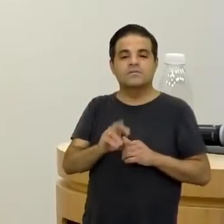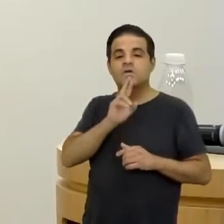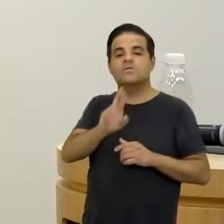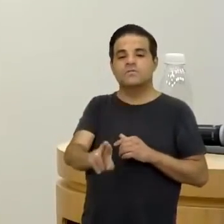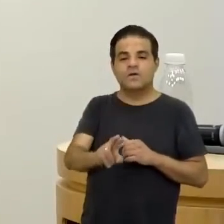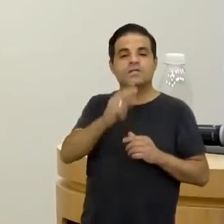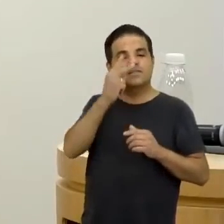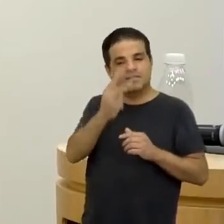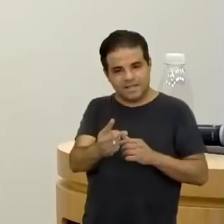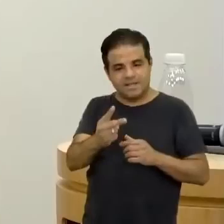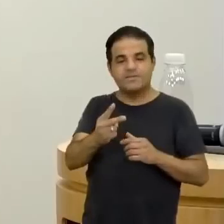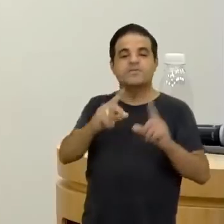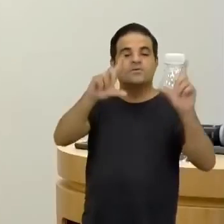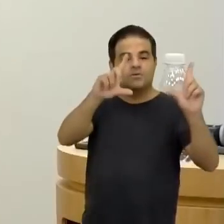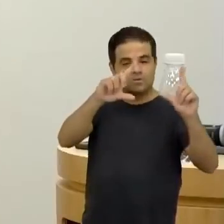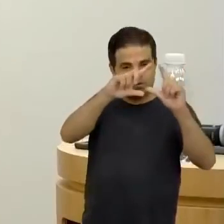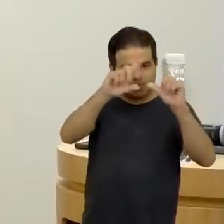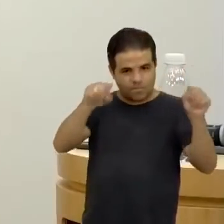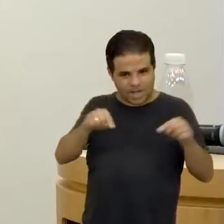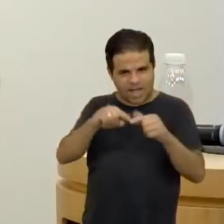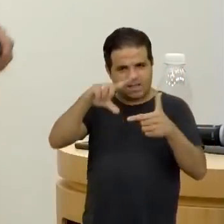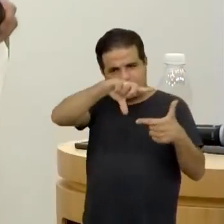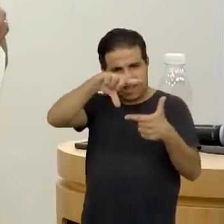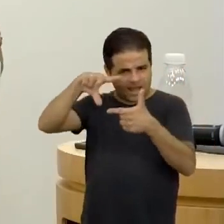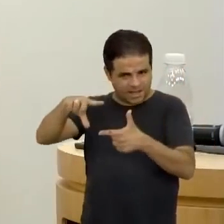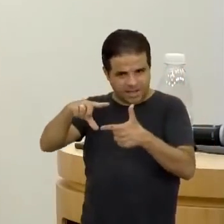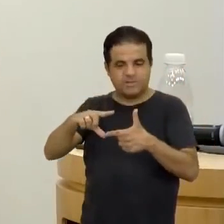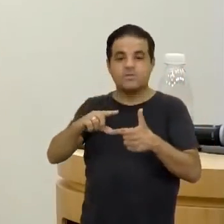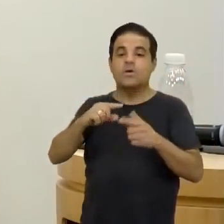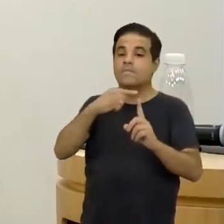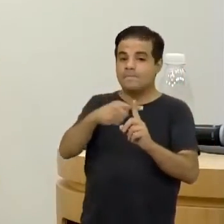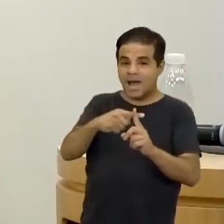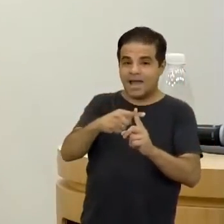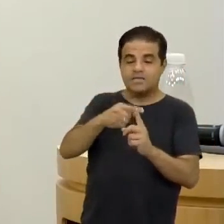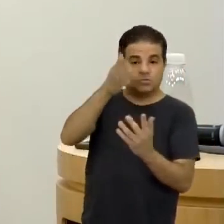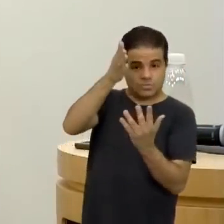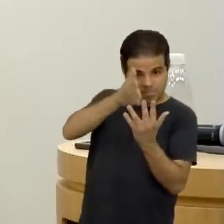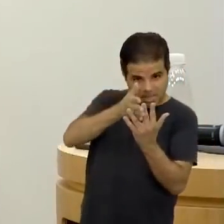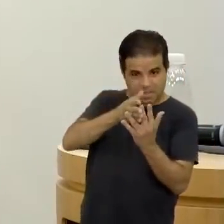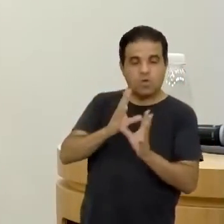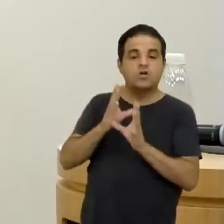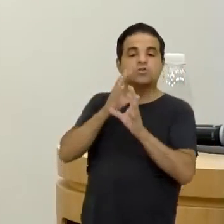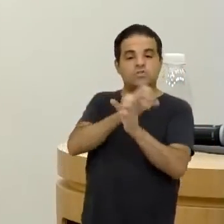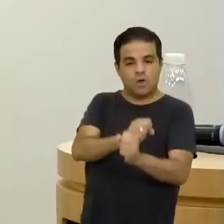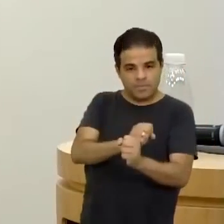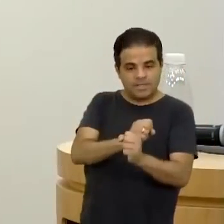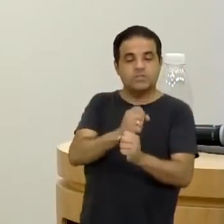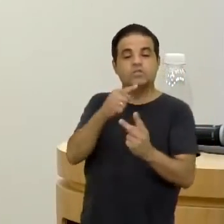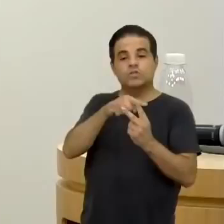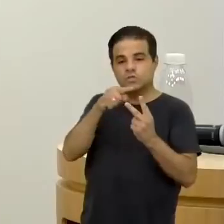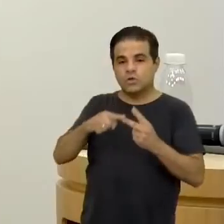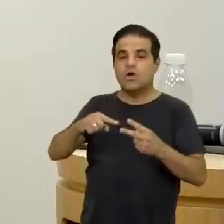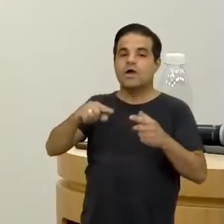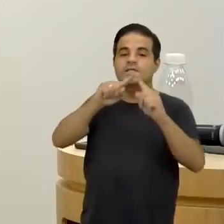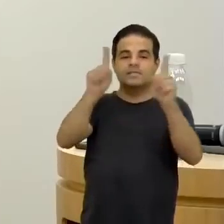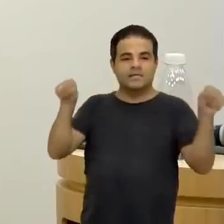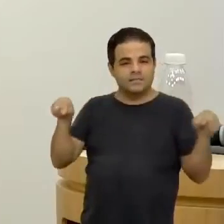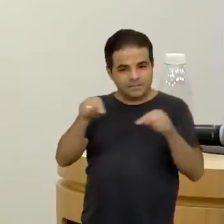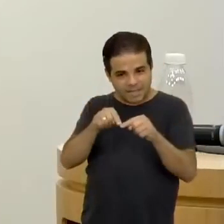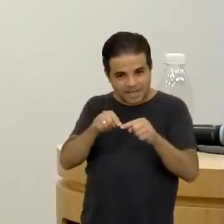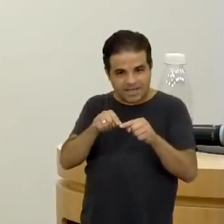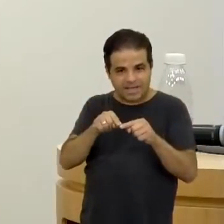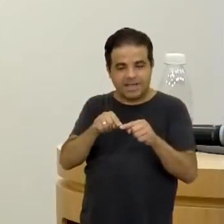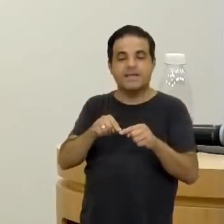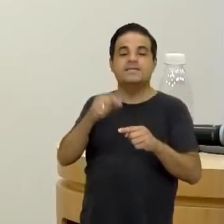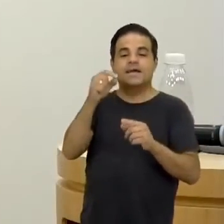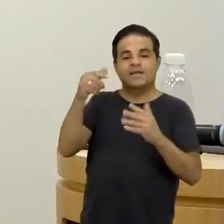resultante de dois quadrados e dois retângulos quando é mais no meio a gente soma dois retângulos quando é menos no meio